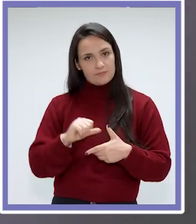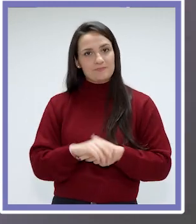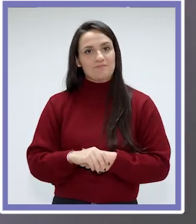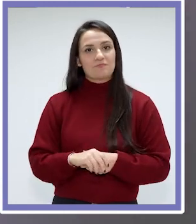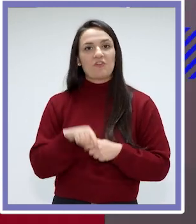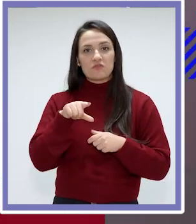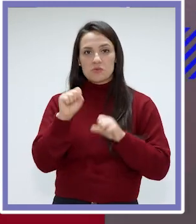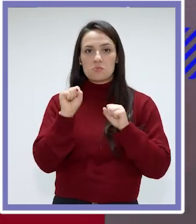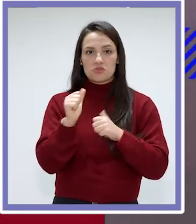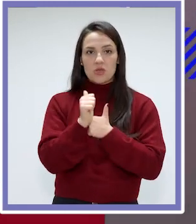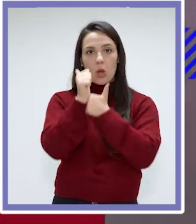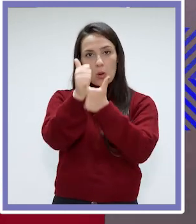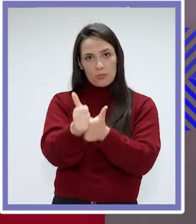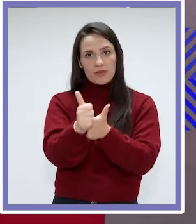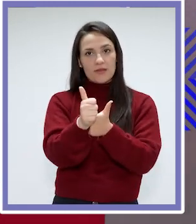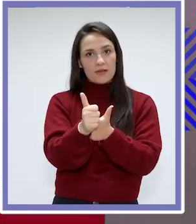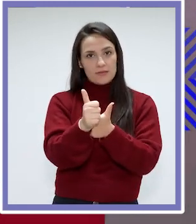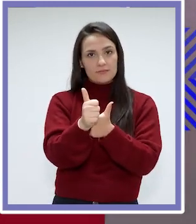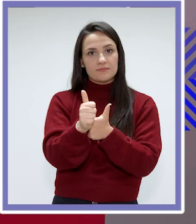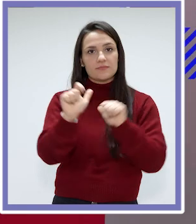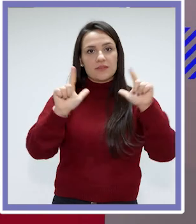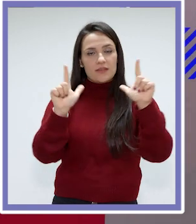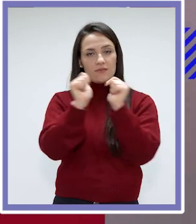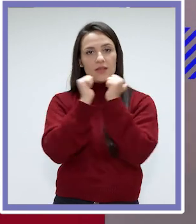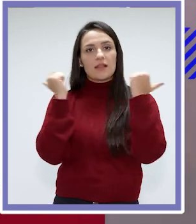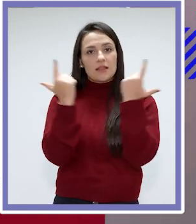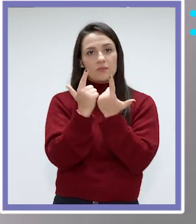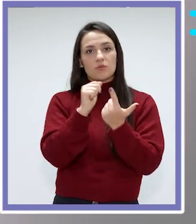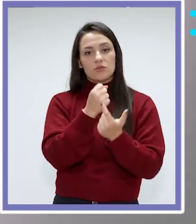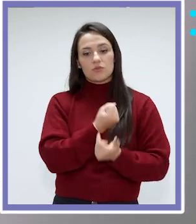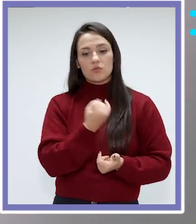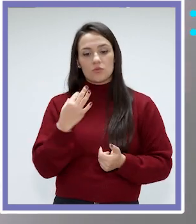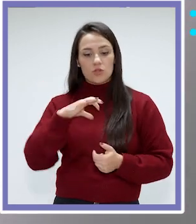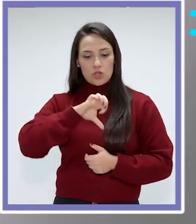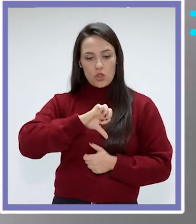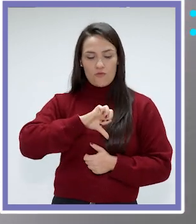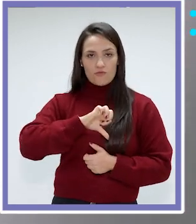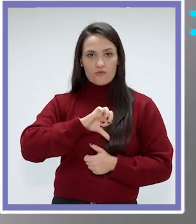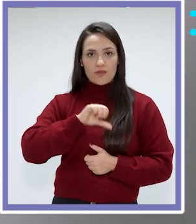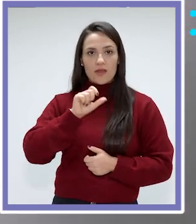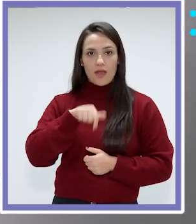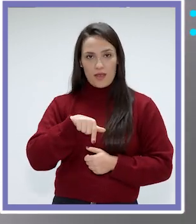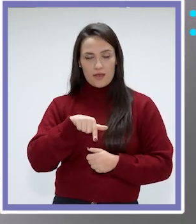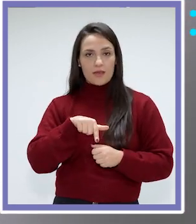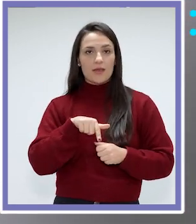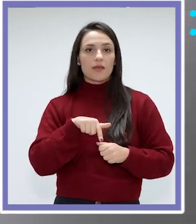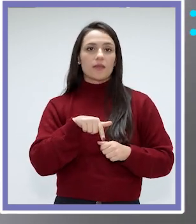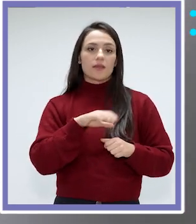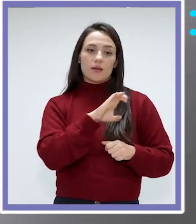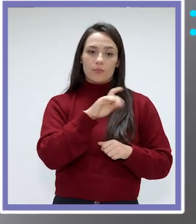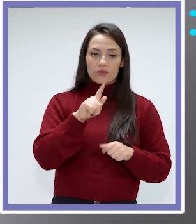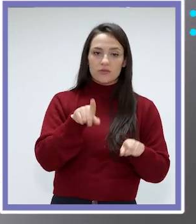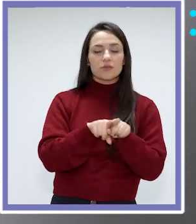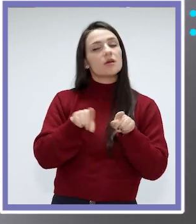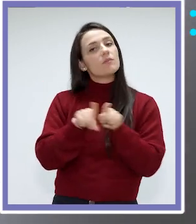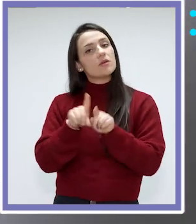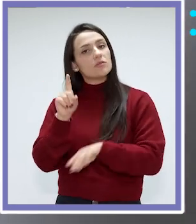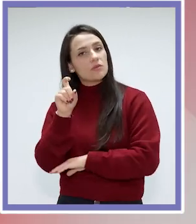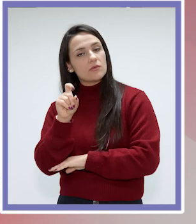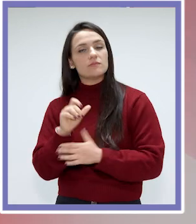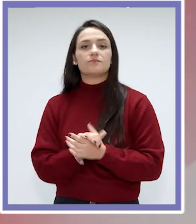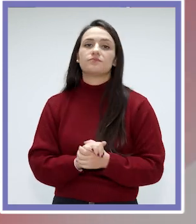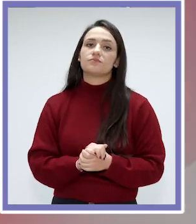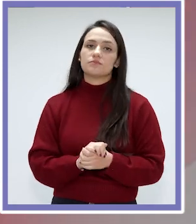Você pode nos acompanhar ao longo da programação da TV Alemos, no canal 9 do Cabo, em Campo Grande, em Dourados. Muito